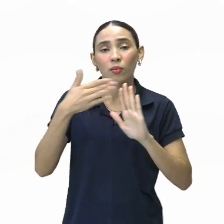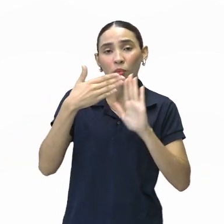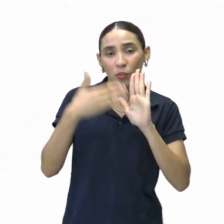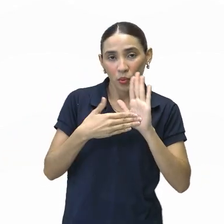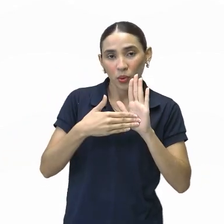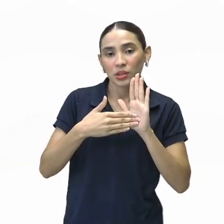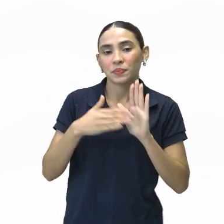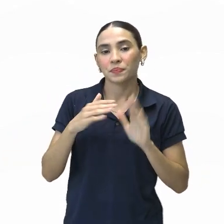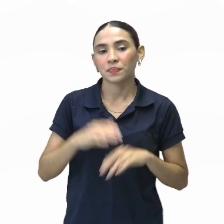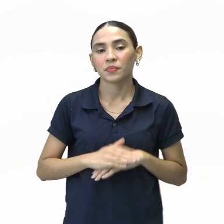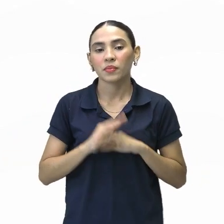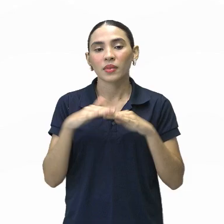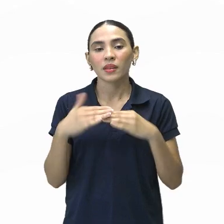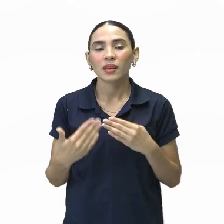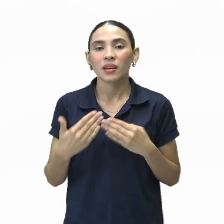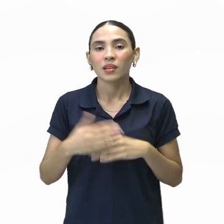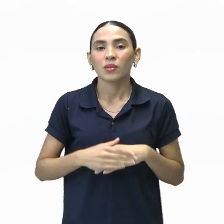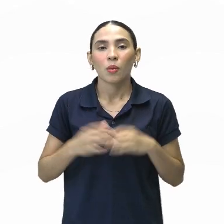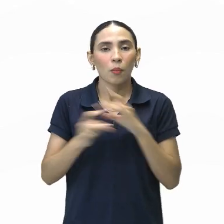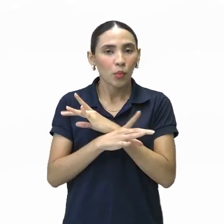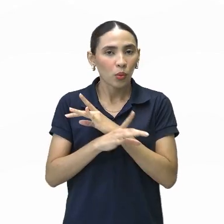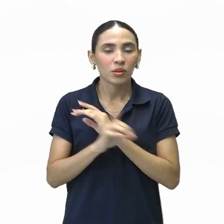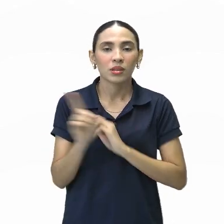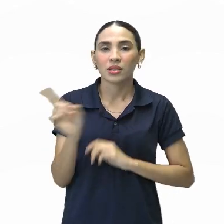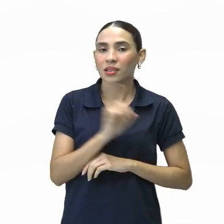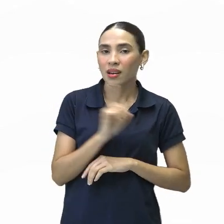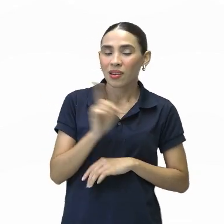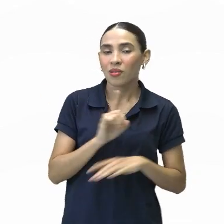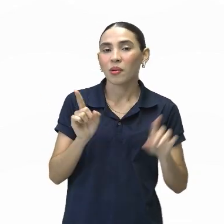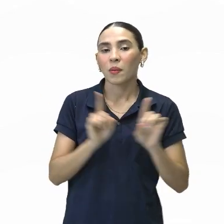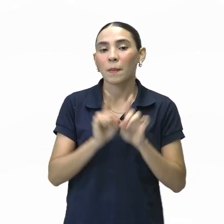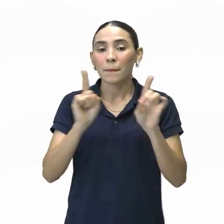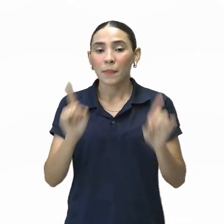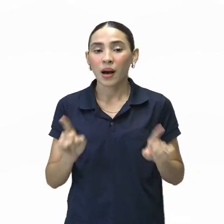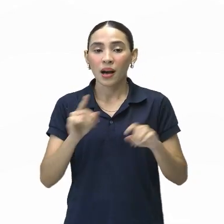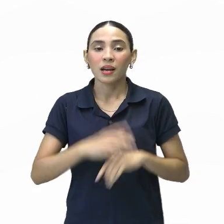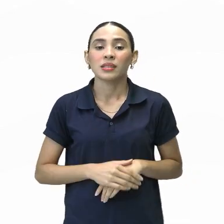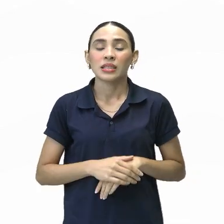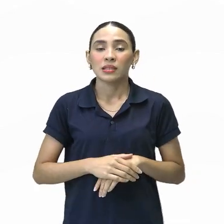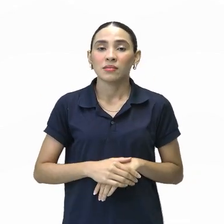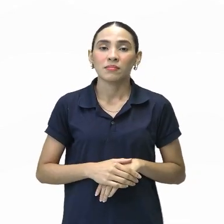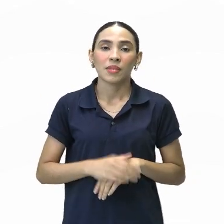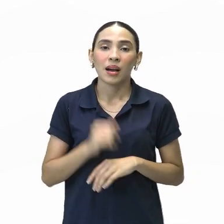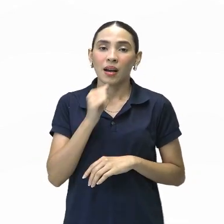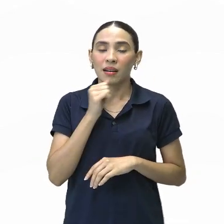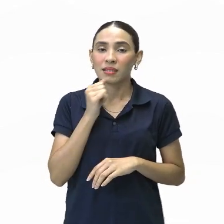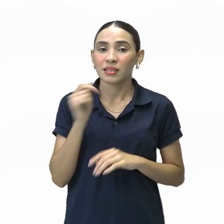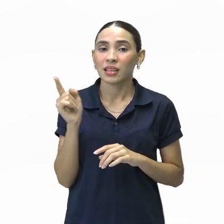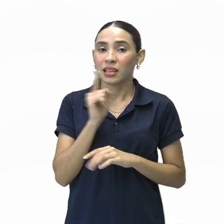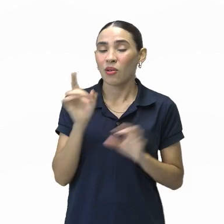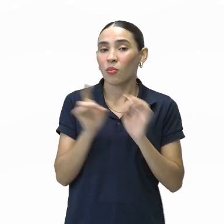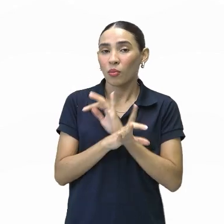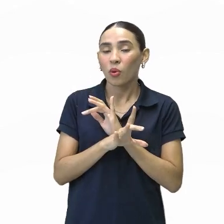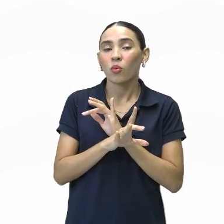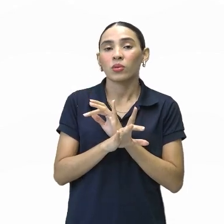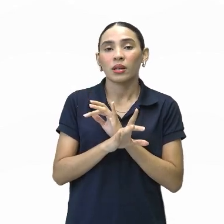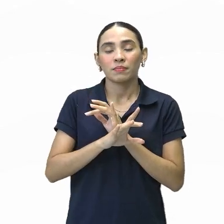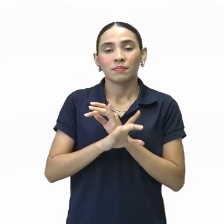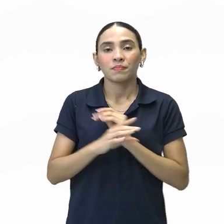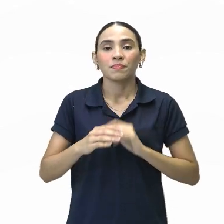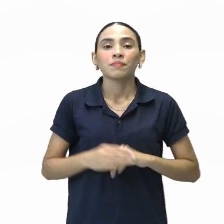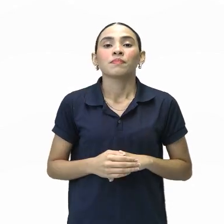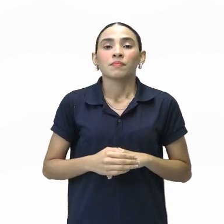propôs. Né? Ela não está completa, mas, embora ela não esteja completa, né, ela